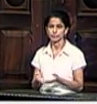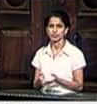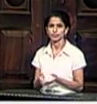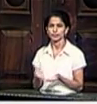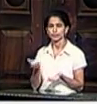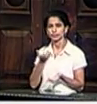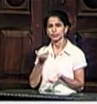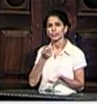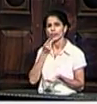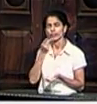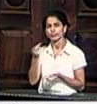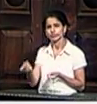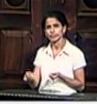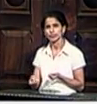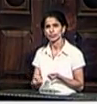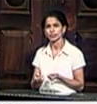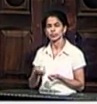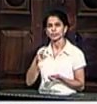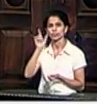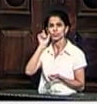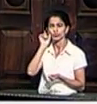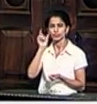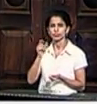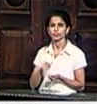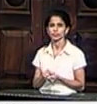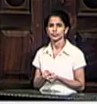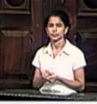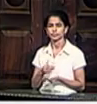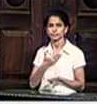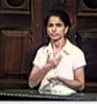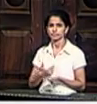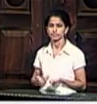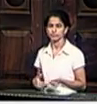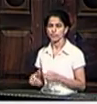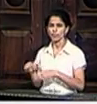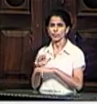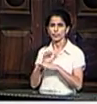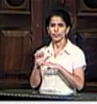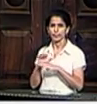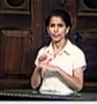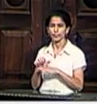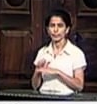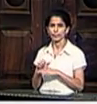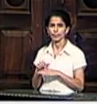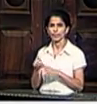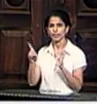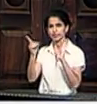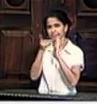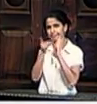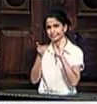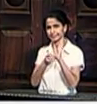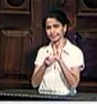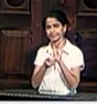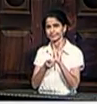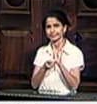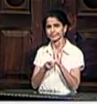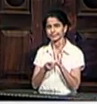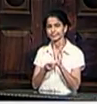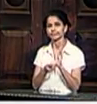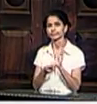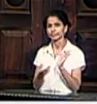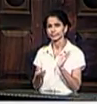quero dizer o seguinte, que na data de ontem, o governo do Estado baixou um decreto, e